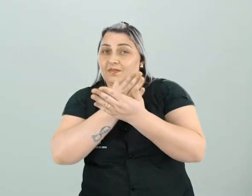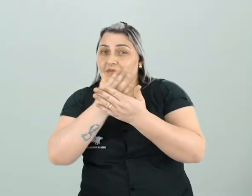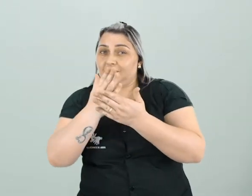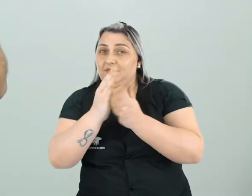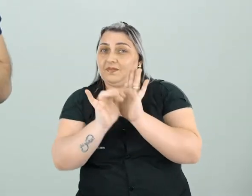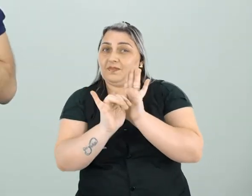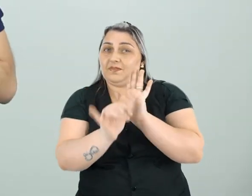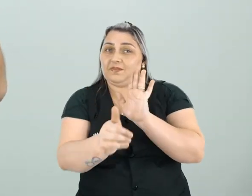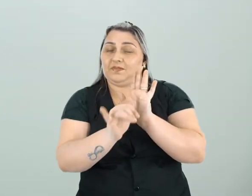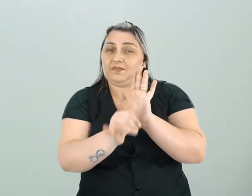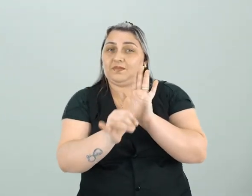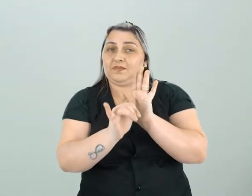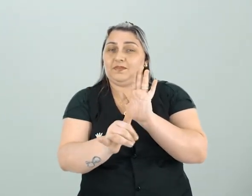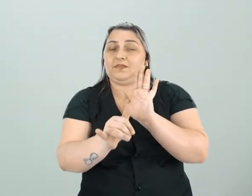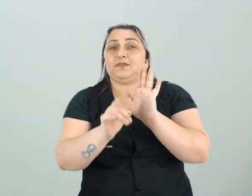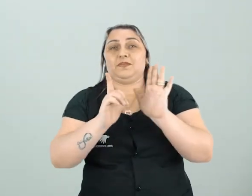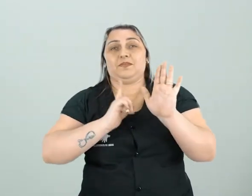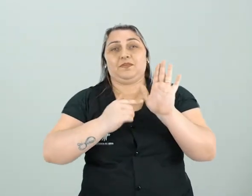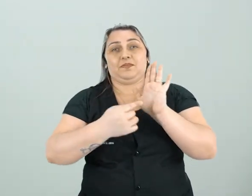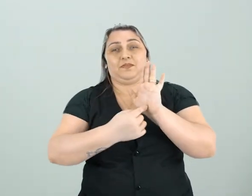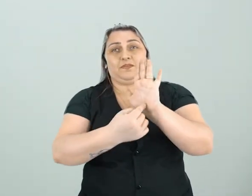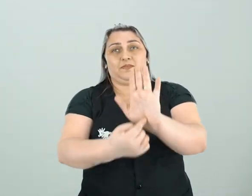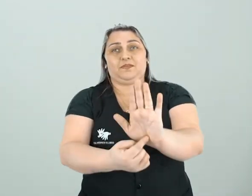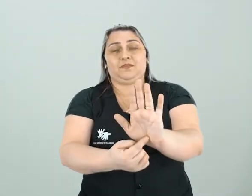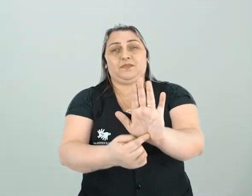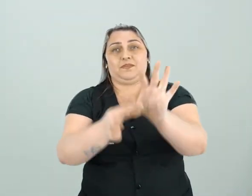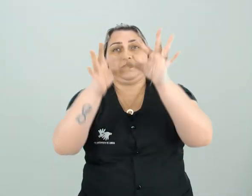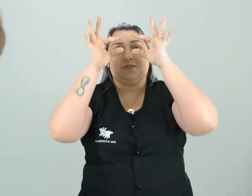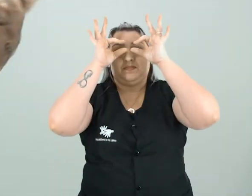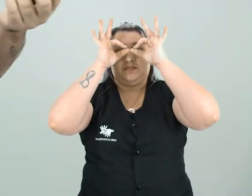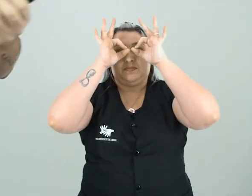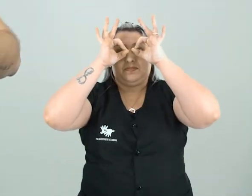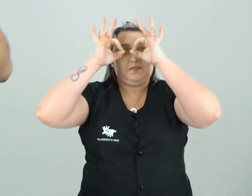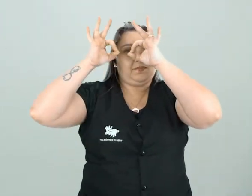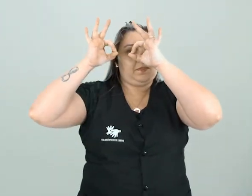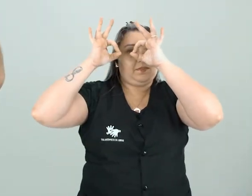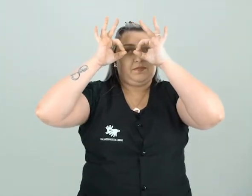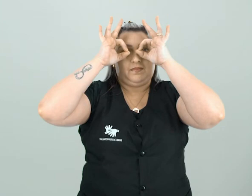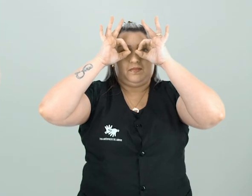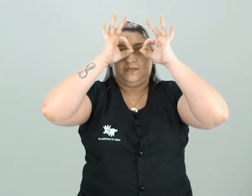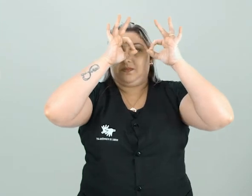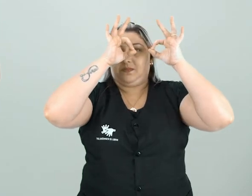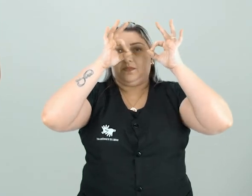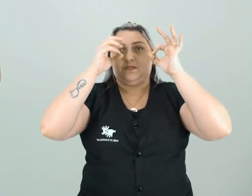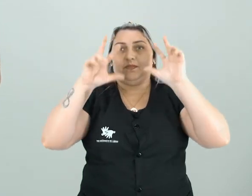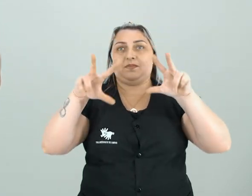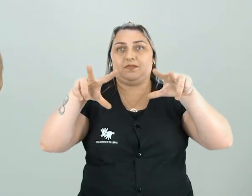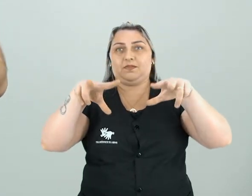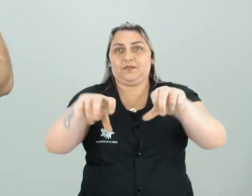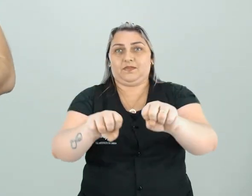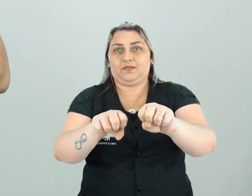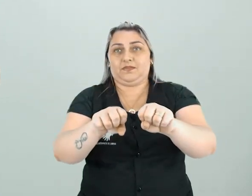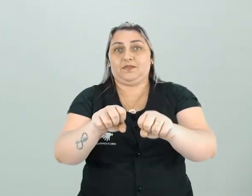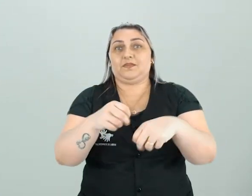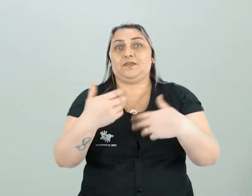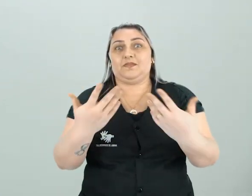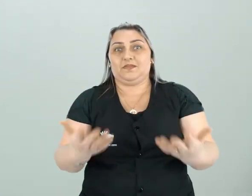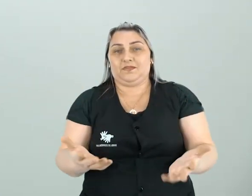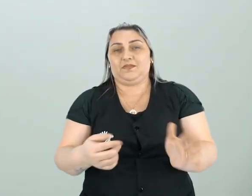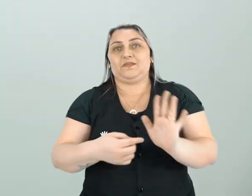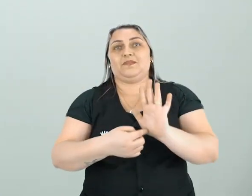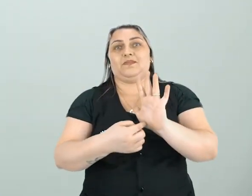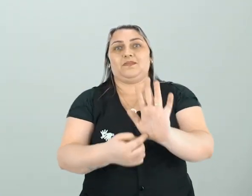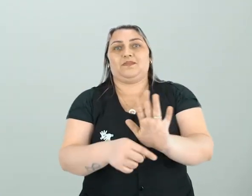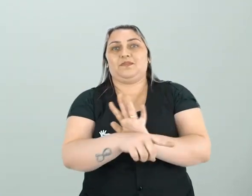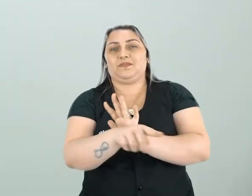fábula anterior lá do reconto, eu apresentei a coruja e a águia, não foi? Geralmente representa